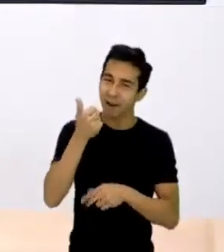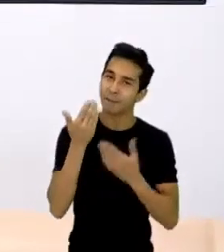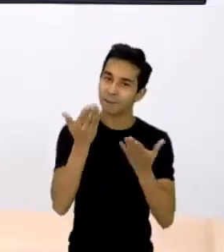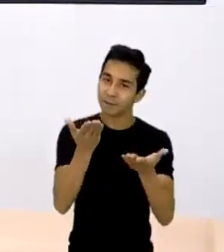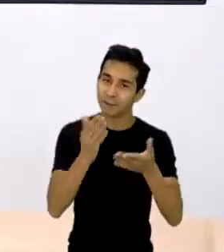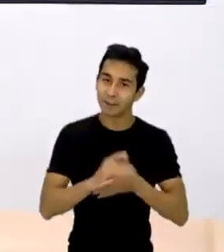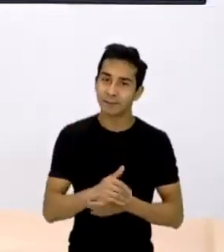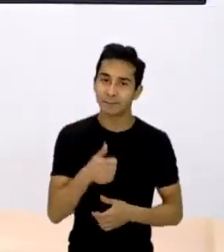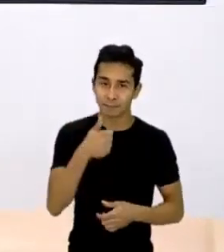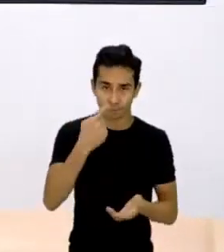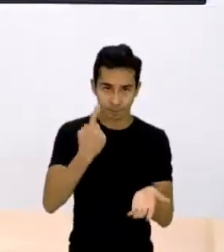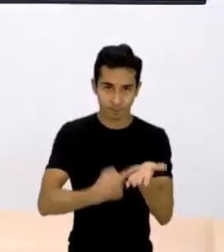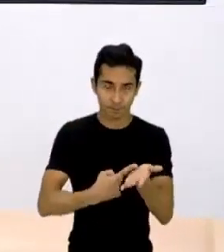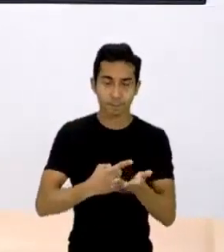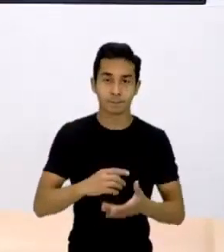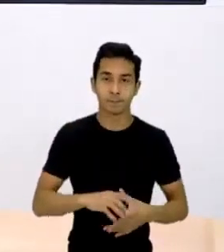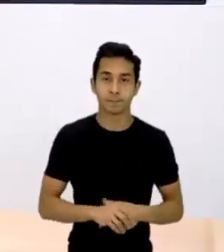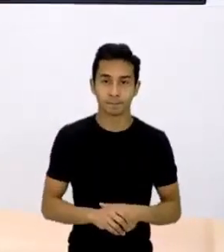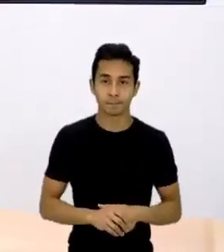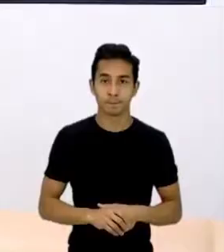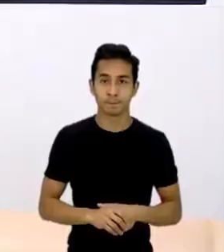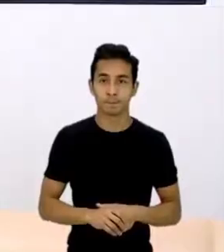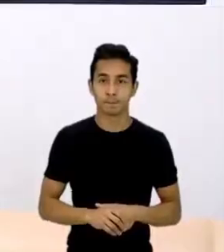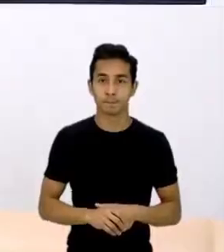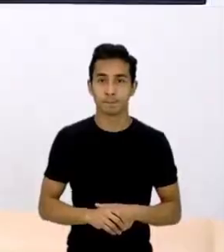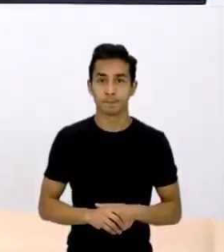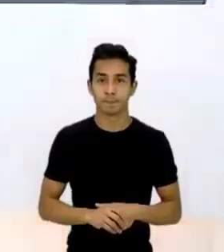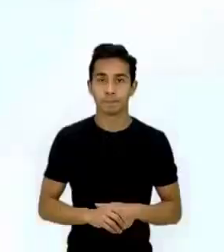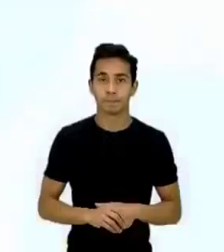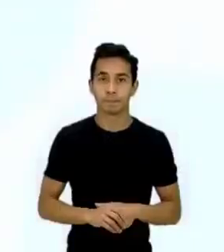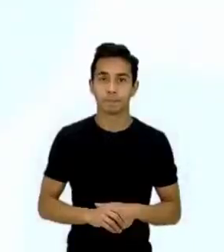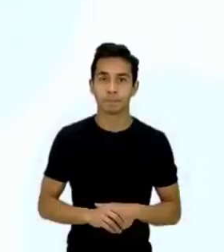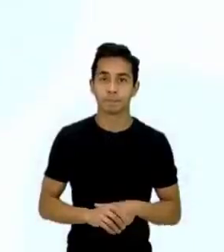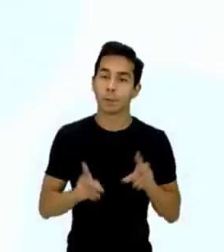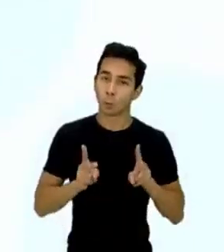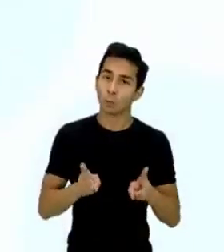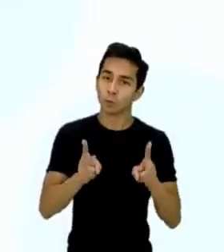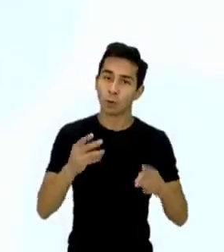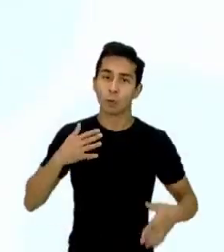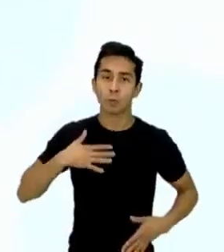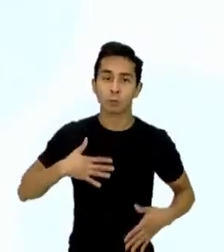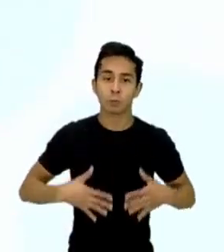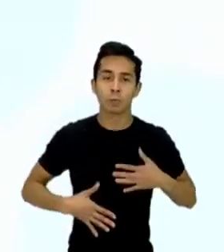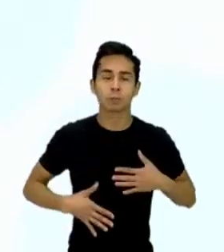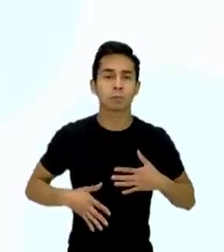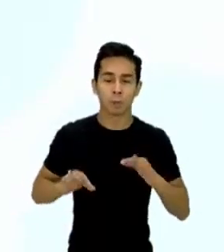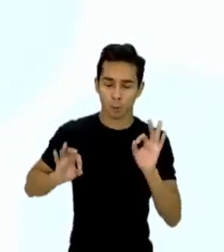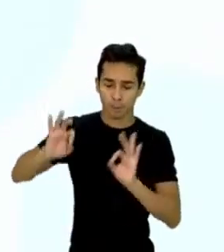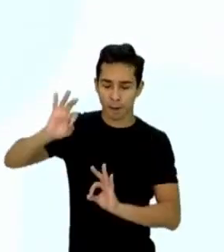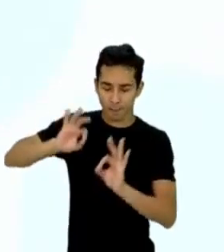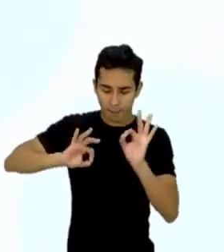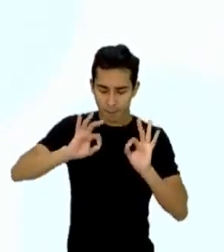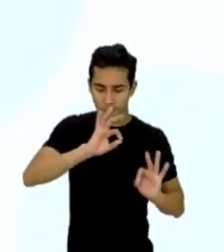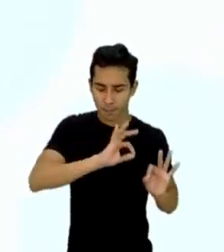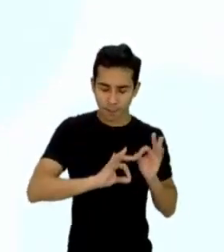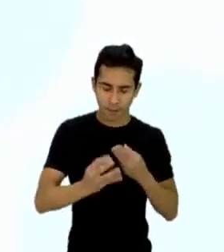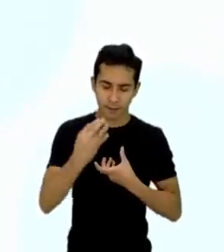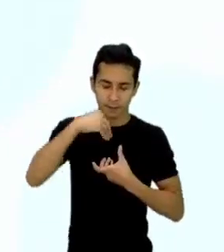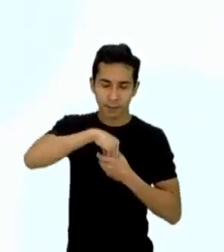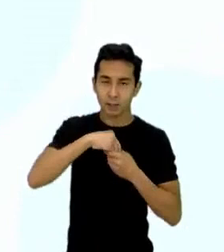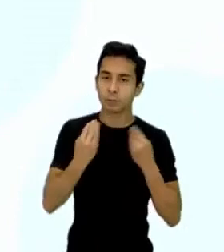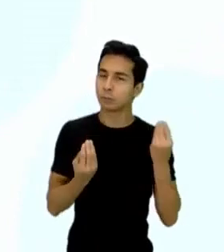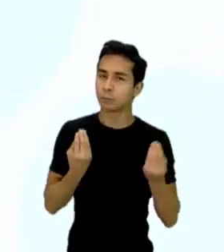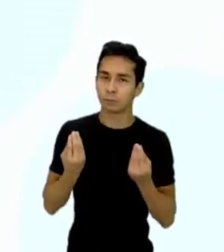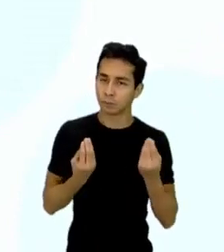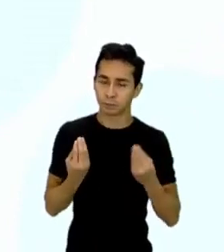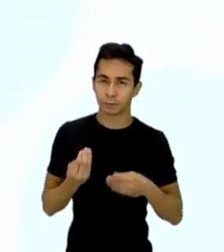Bom, então continuando aí, como é a organização do nosso corpo, né? Essa organização interna. Então,